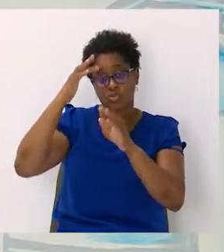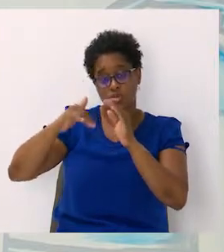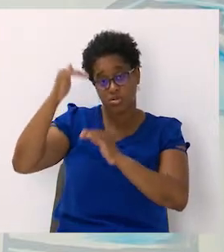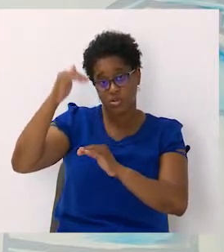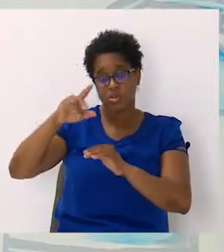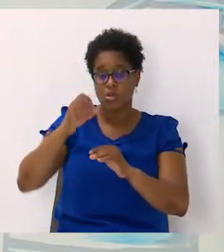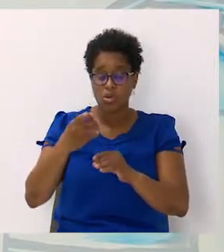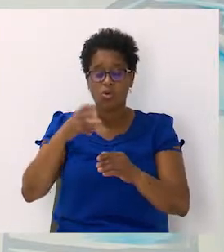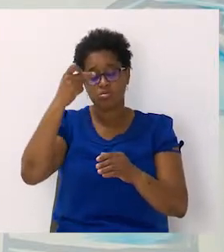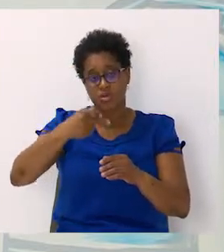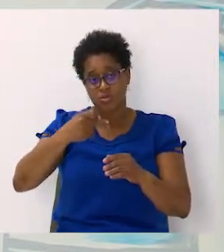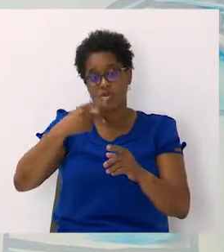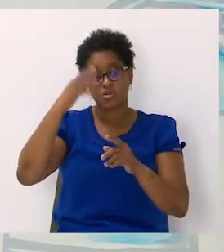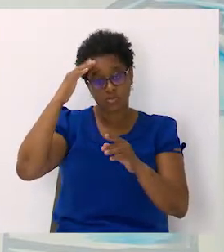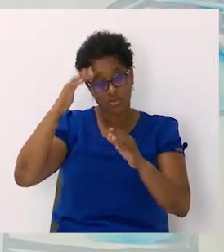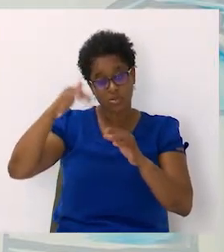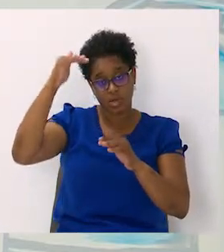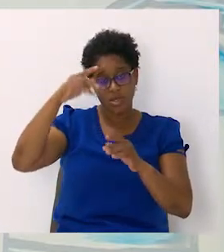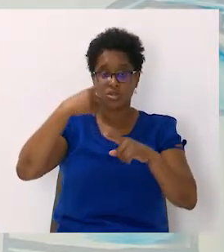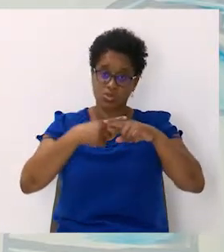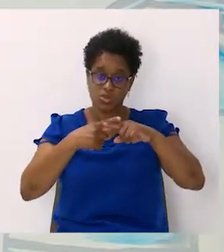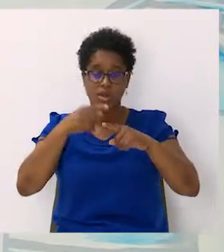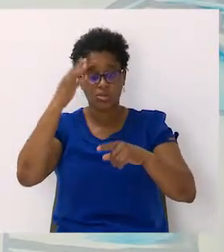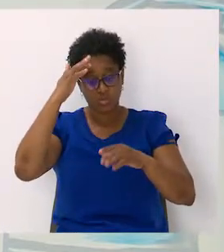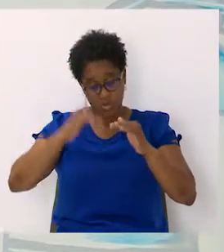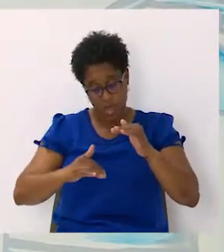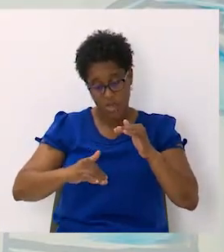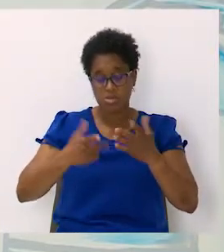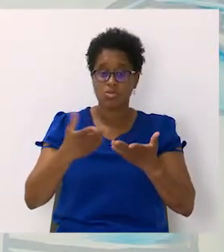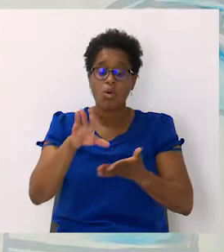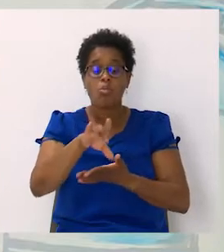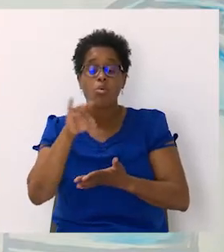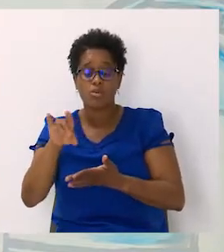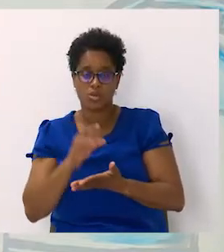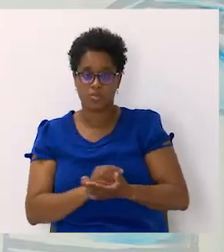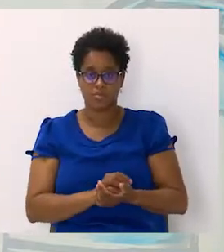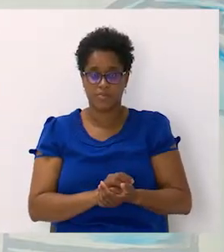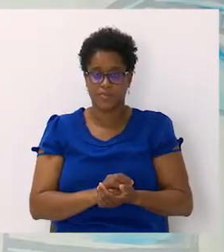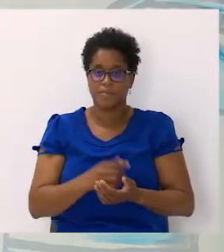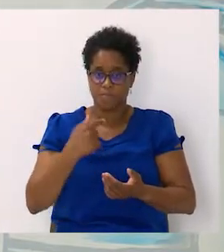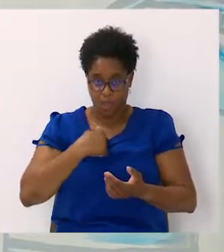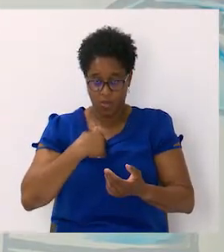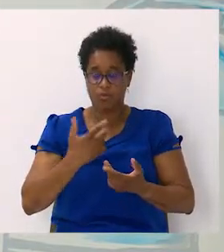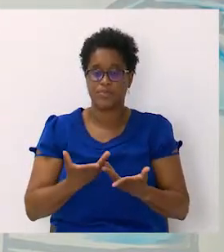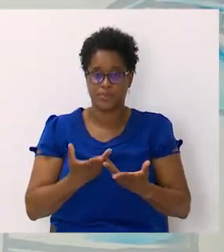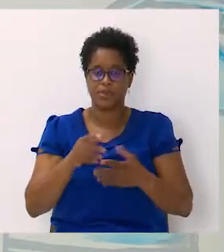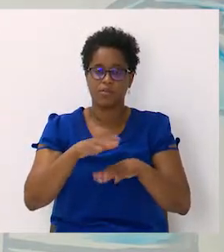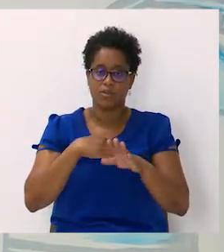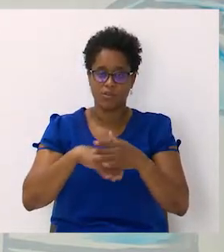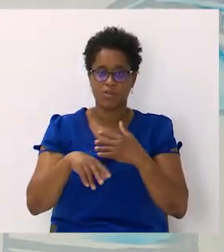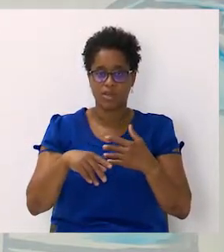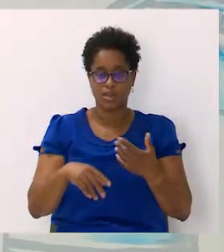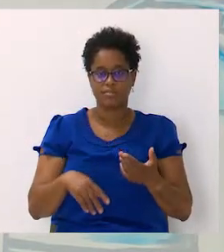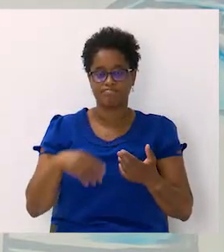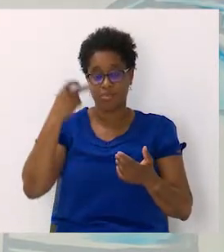manter expoentes e multiplicar as bases. Por opção, certo? Eu vou